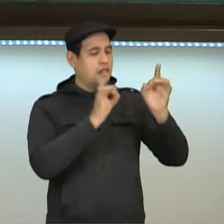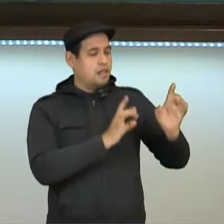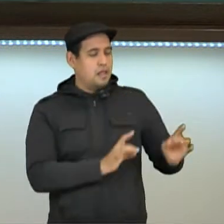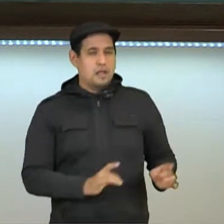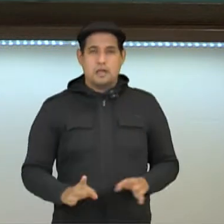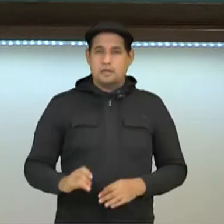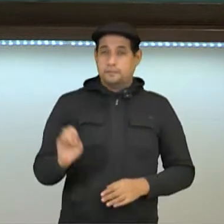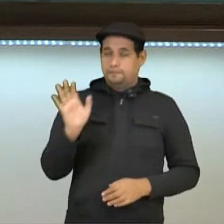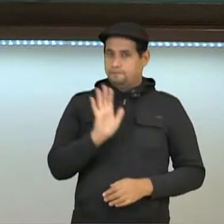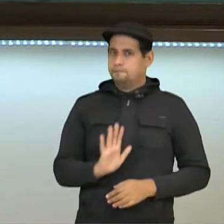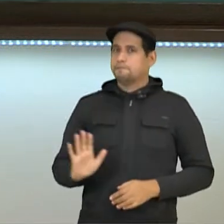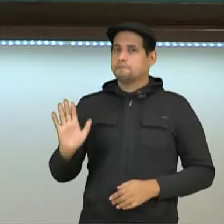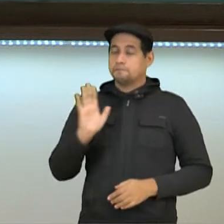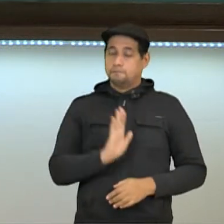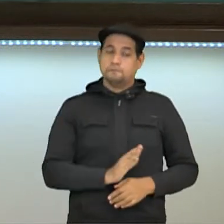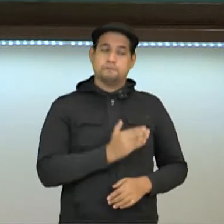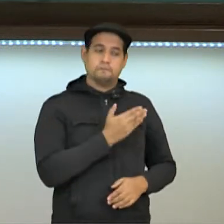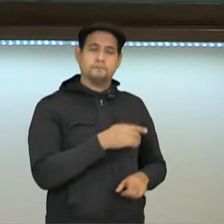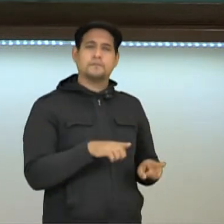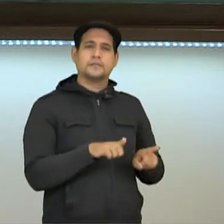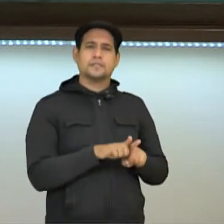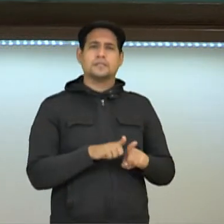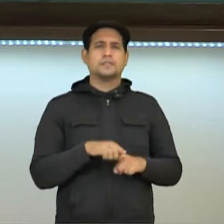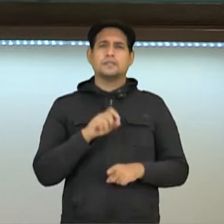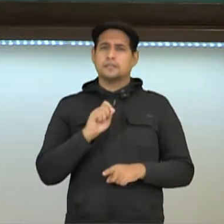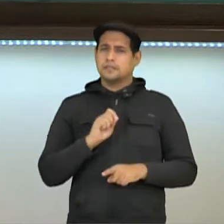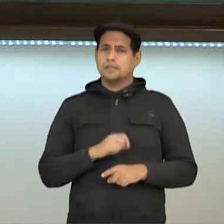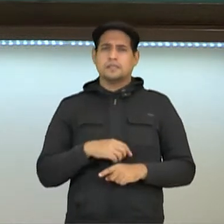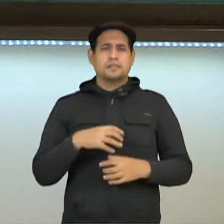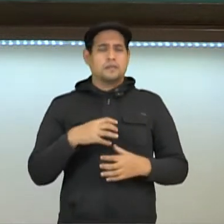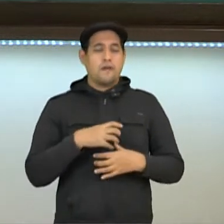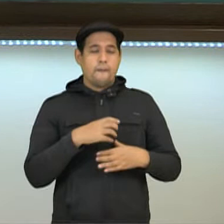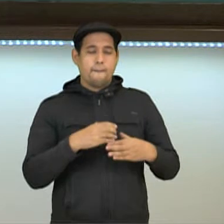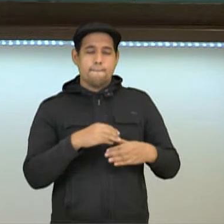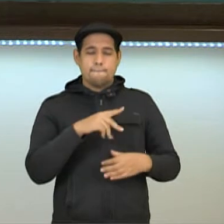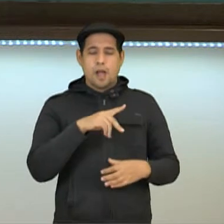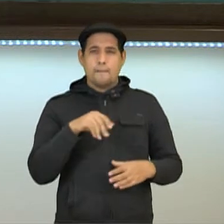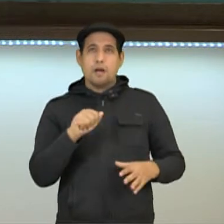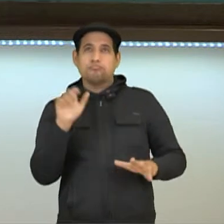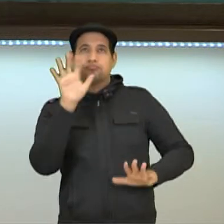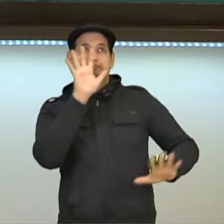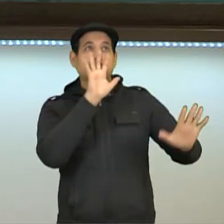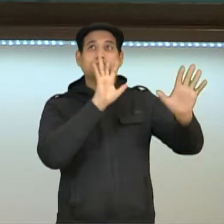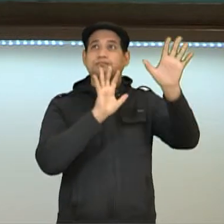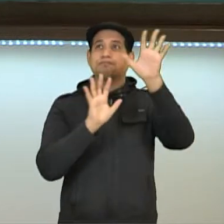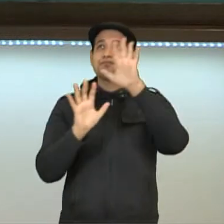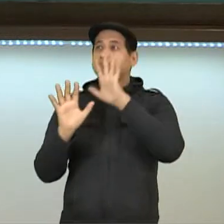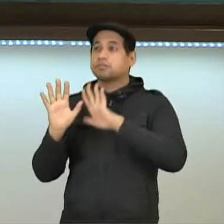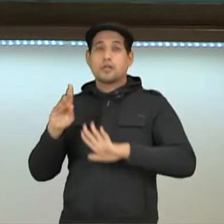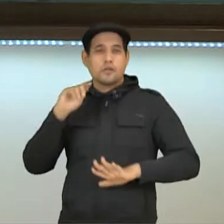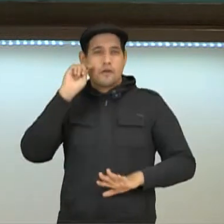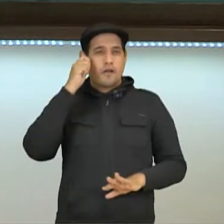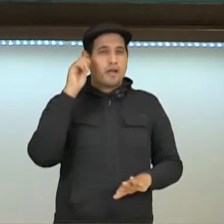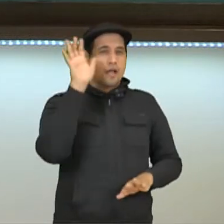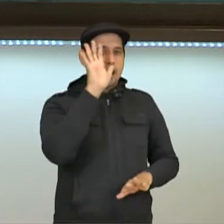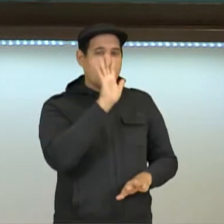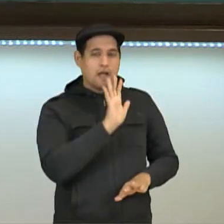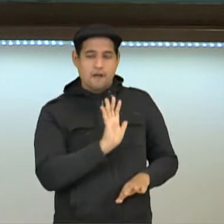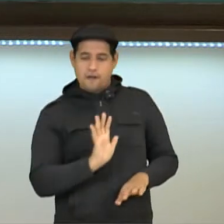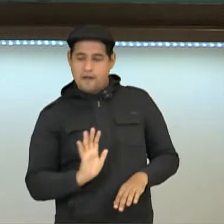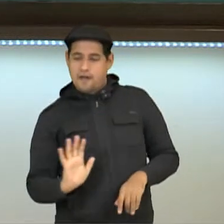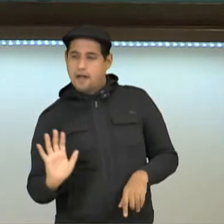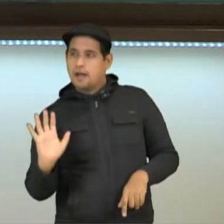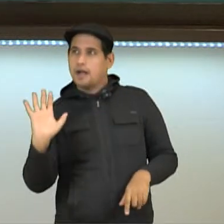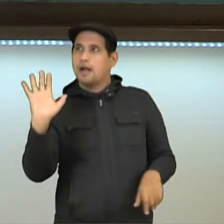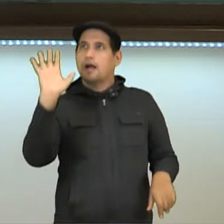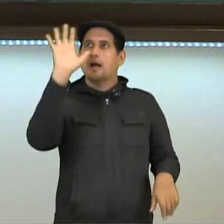na Europa. Foi assim então que eles acabaram mapeando todo o continente africano através das expedições,